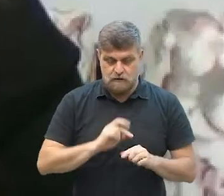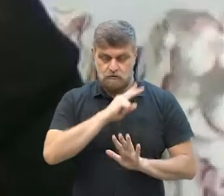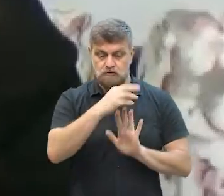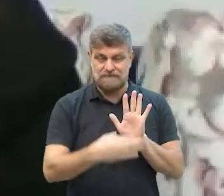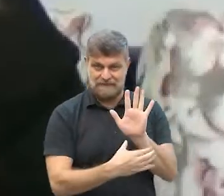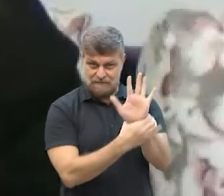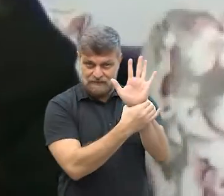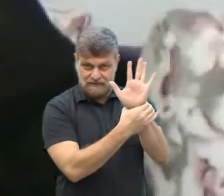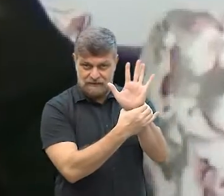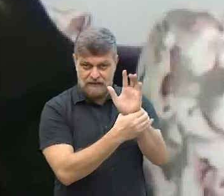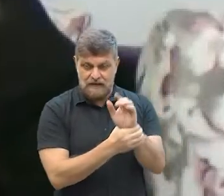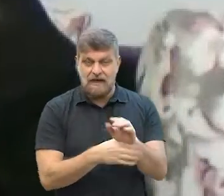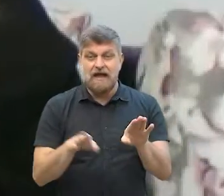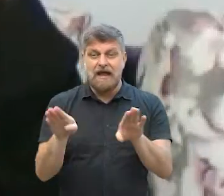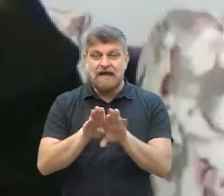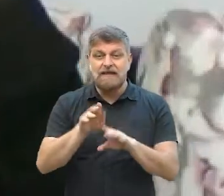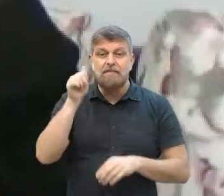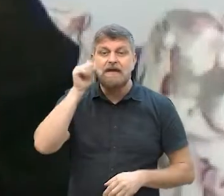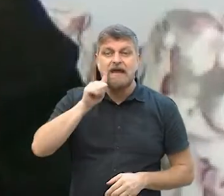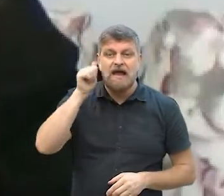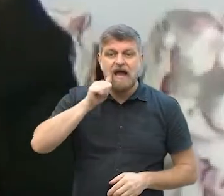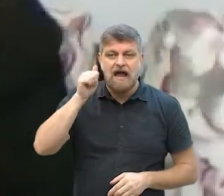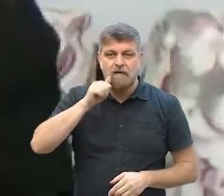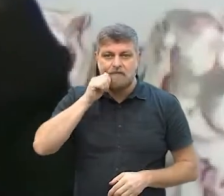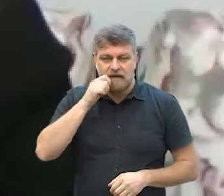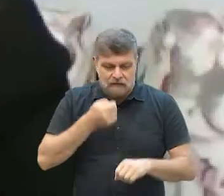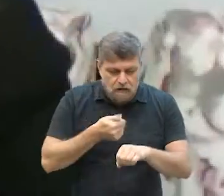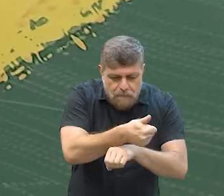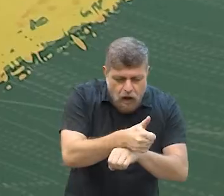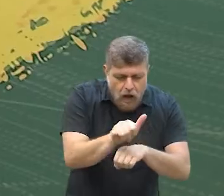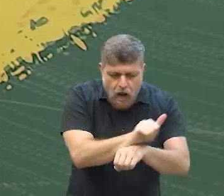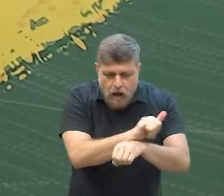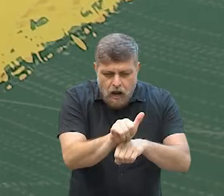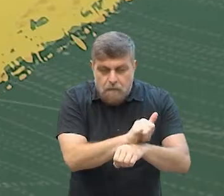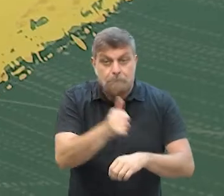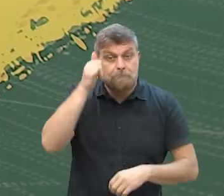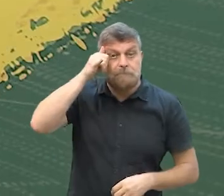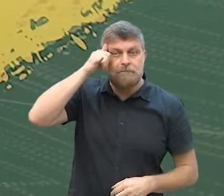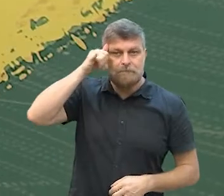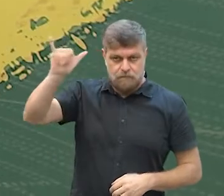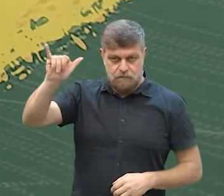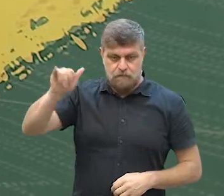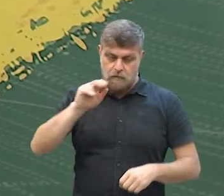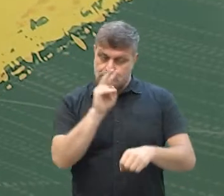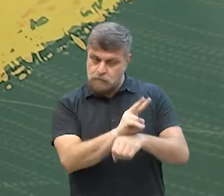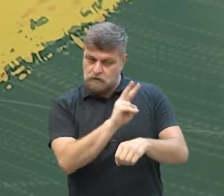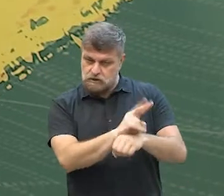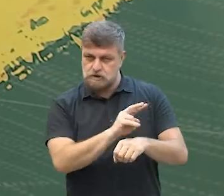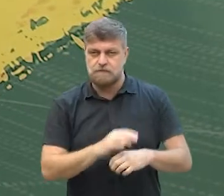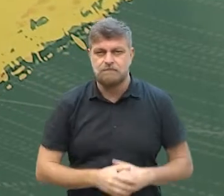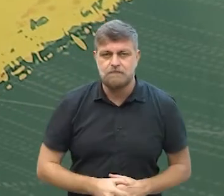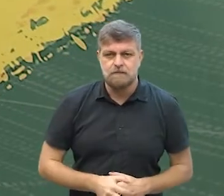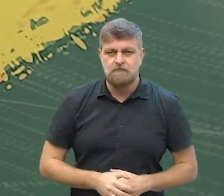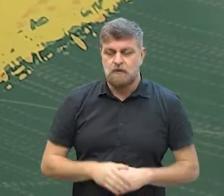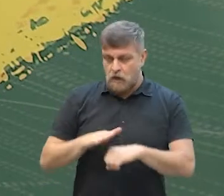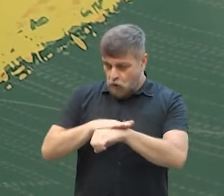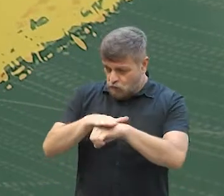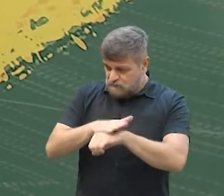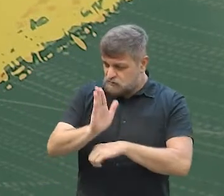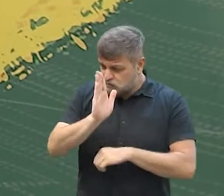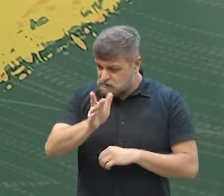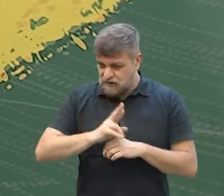sustentável, é proteger as mulheres também de golpes como esse. Vocês já conversaram com donos de